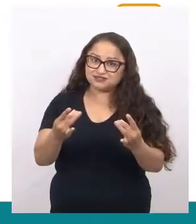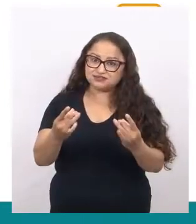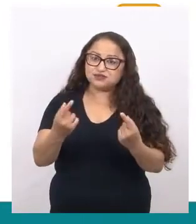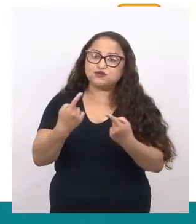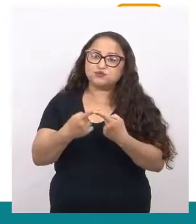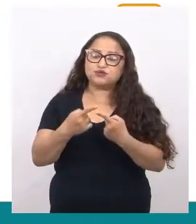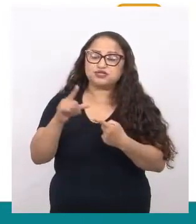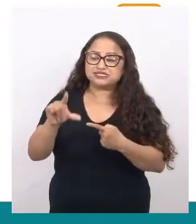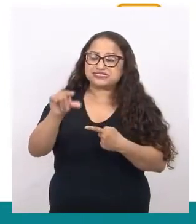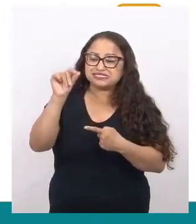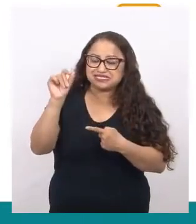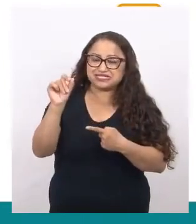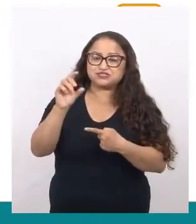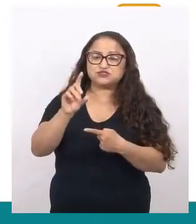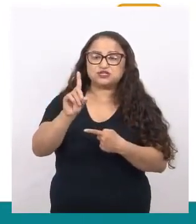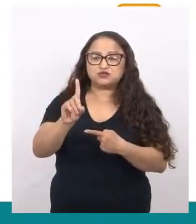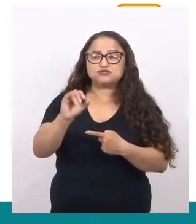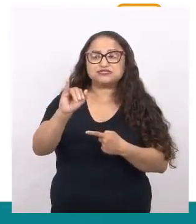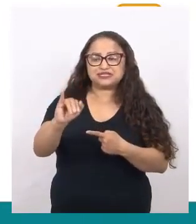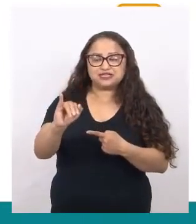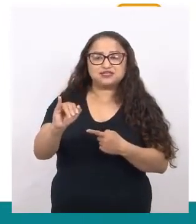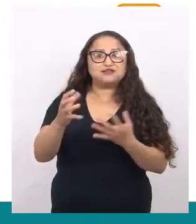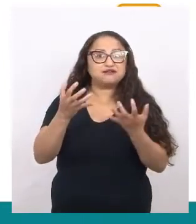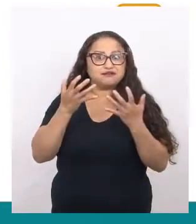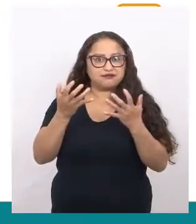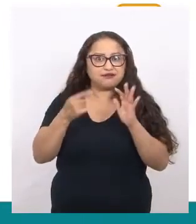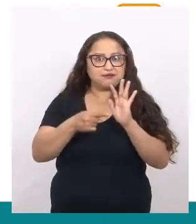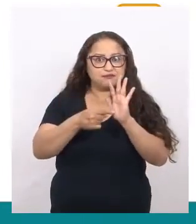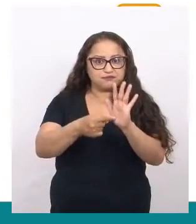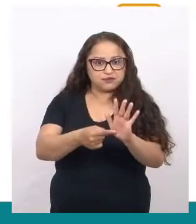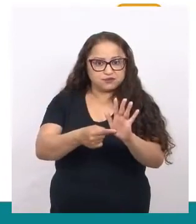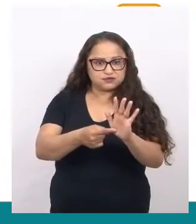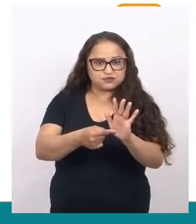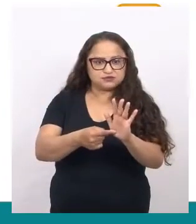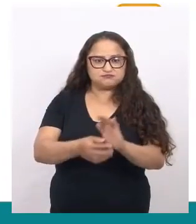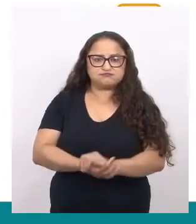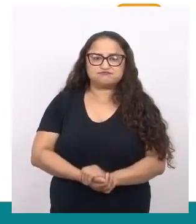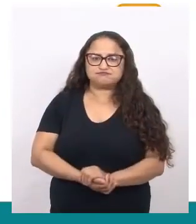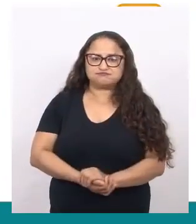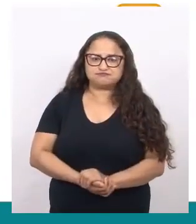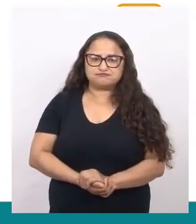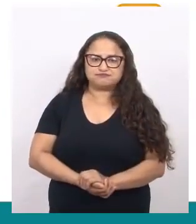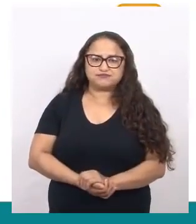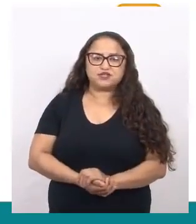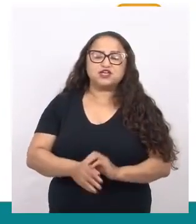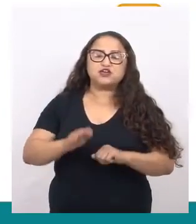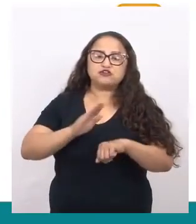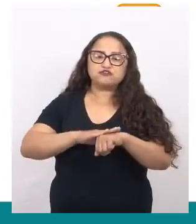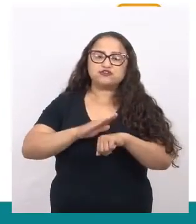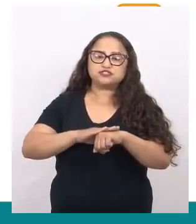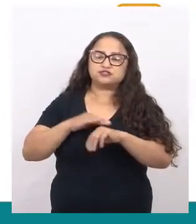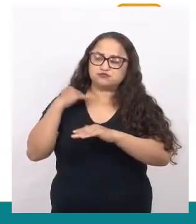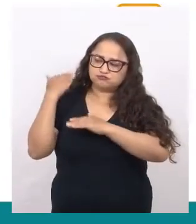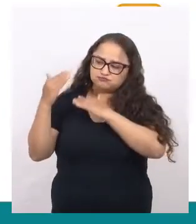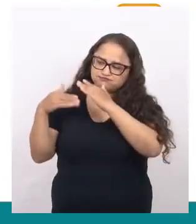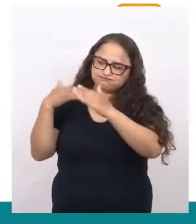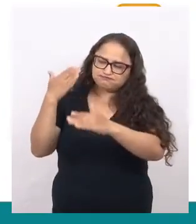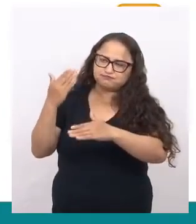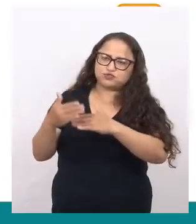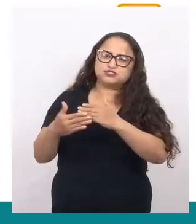precisa selecionar o DI que ele tem interesse em manifestar interesse e realizar todo o procedimento,